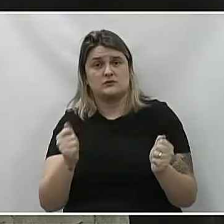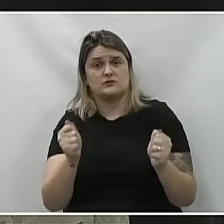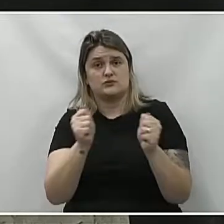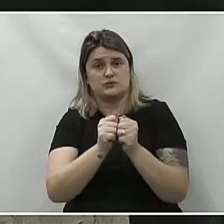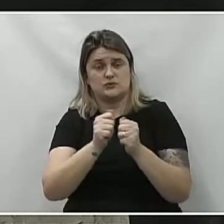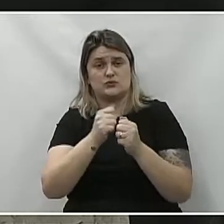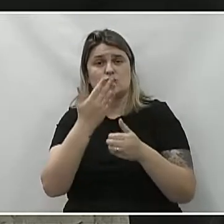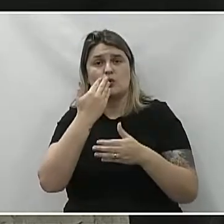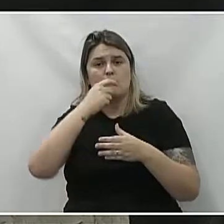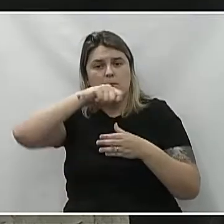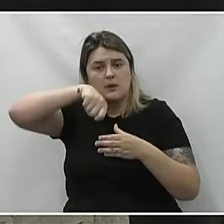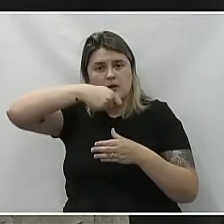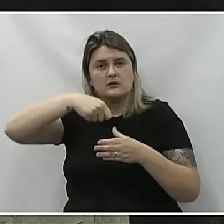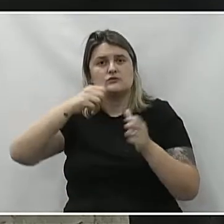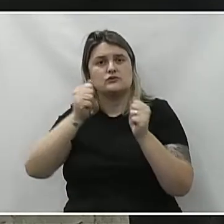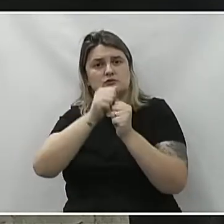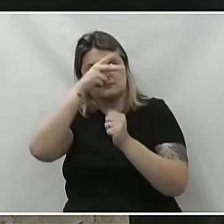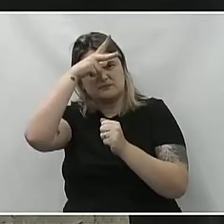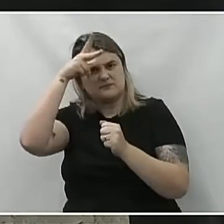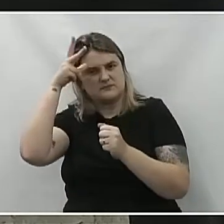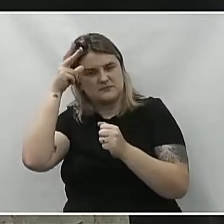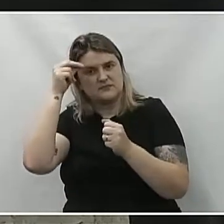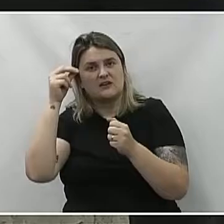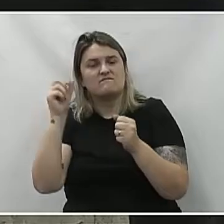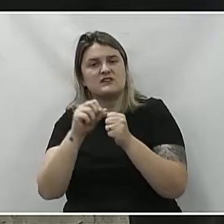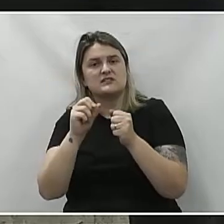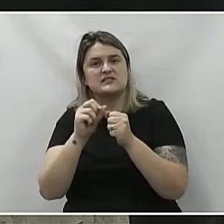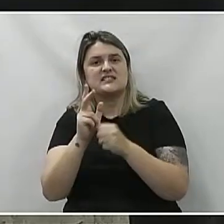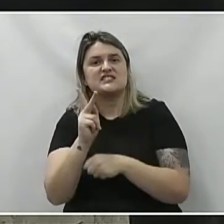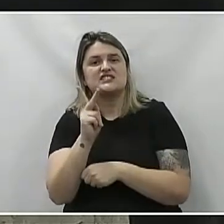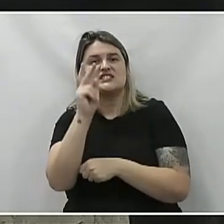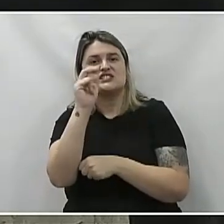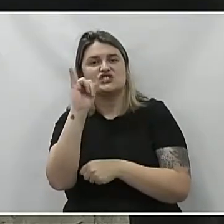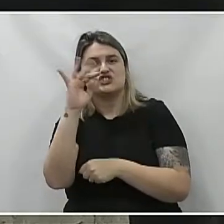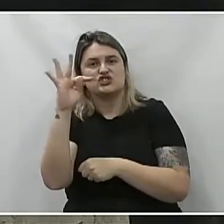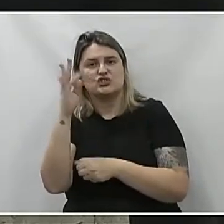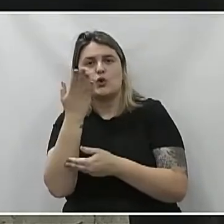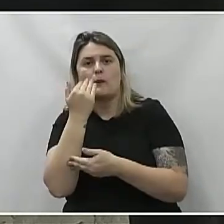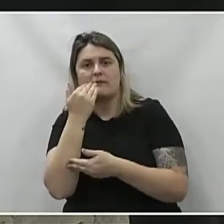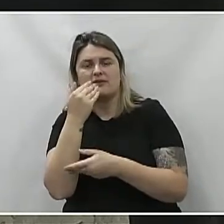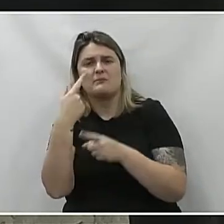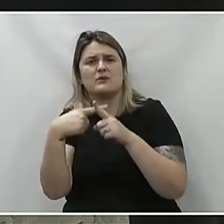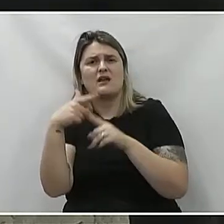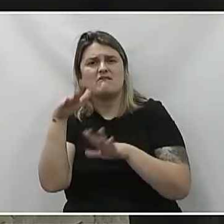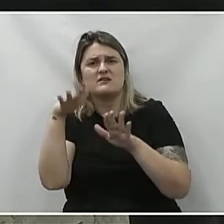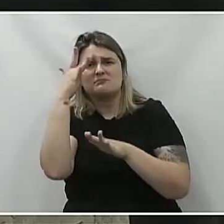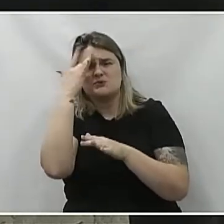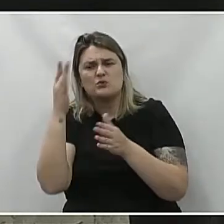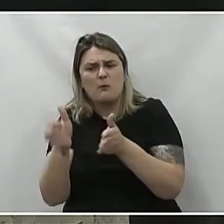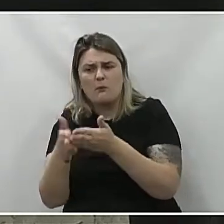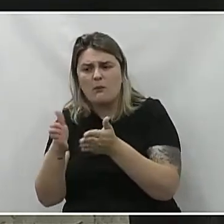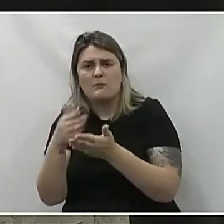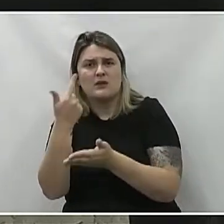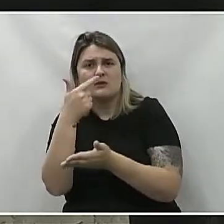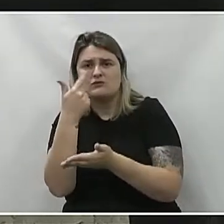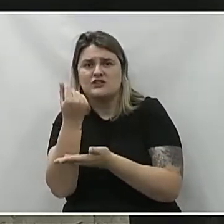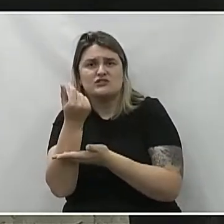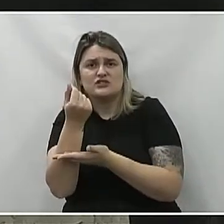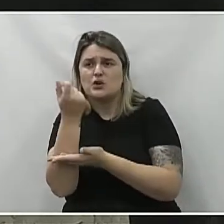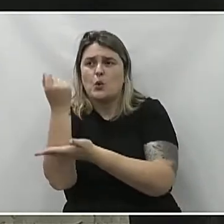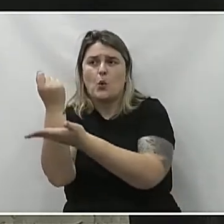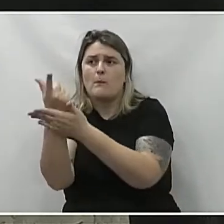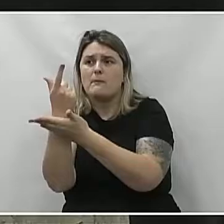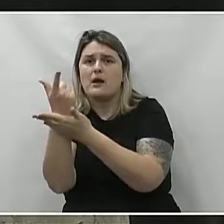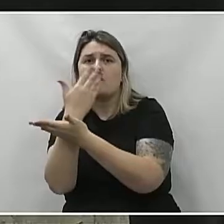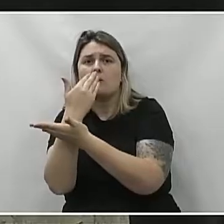com uma nutricionista e com o Executivo, crie um kit de alimentação para as pessoas de baixa renda que viajam e, às vezes, nem se alimentam para